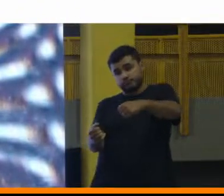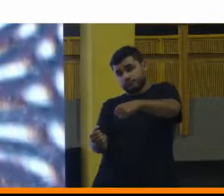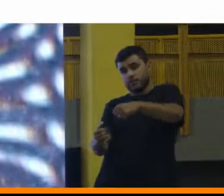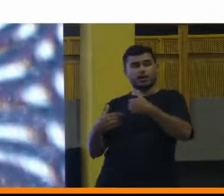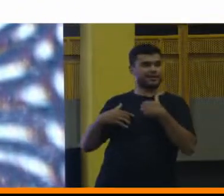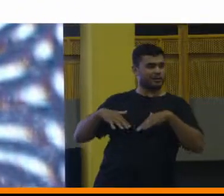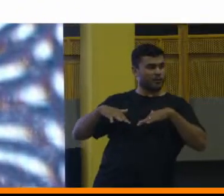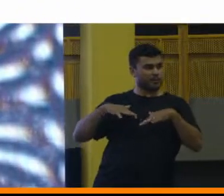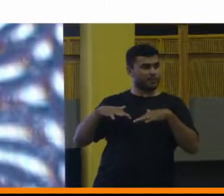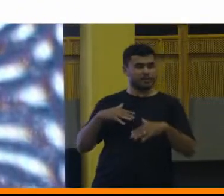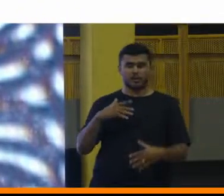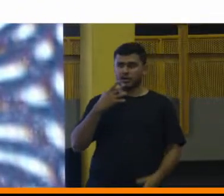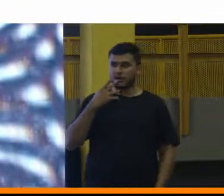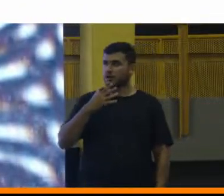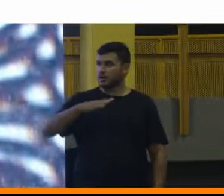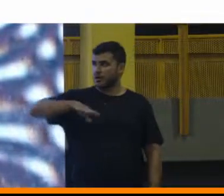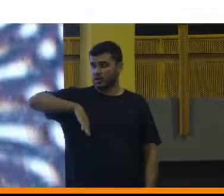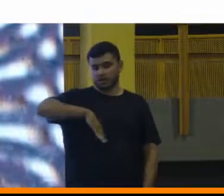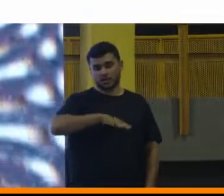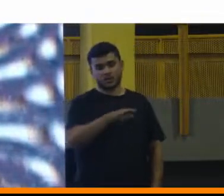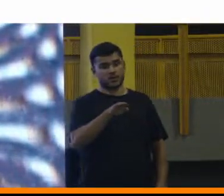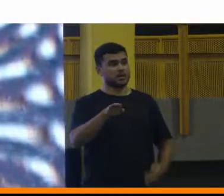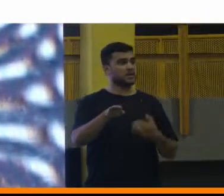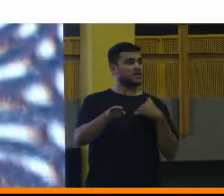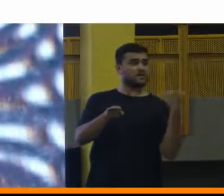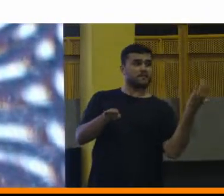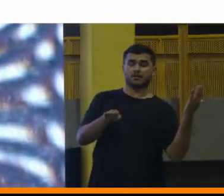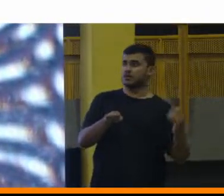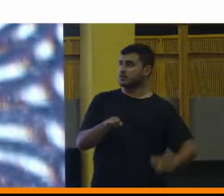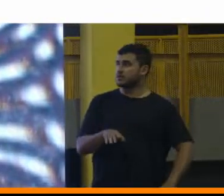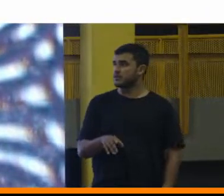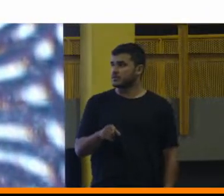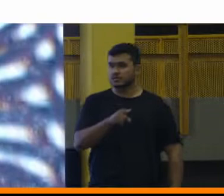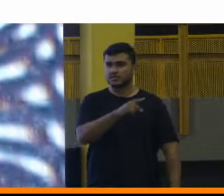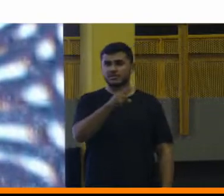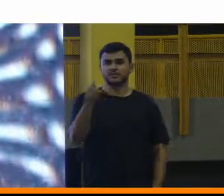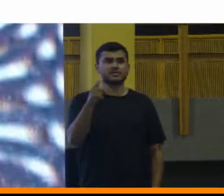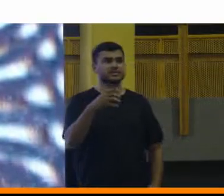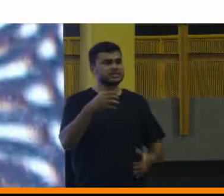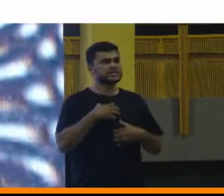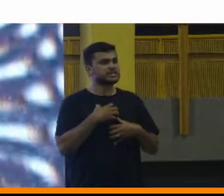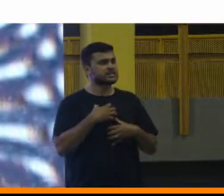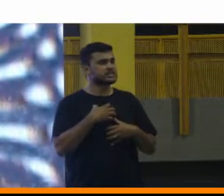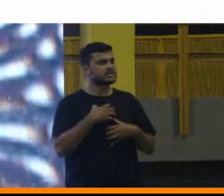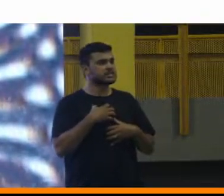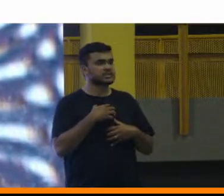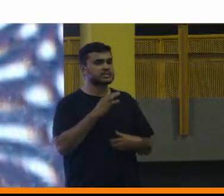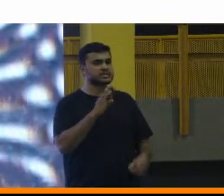mim a aceleração não era para dentro, era para fora. Alguém tem essa dor no coração?